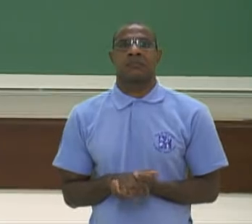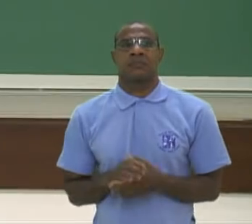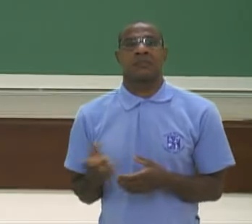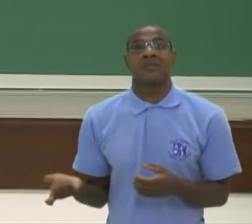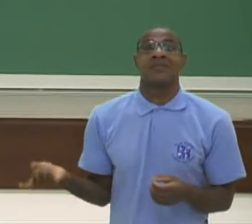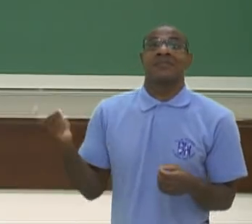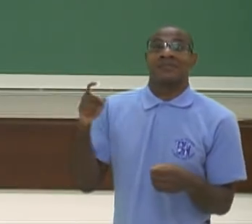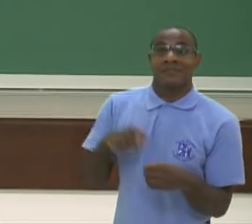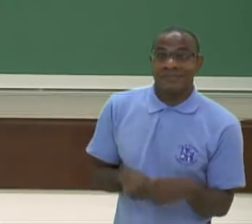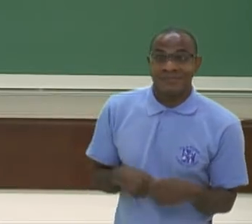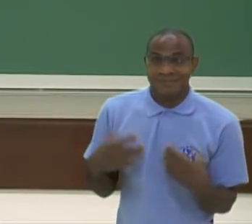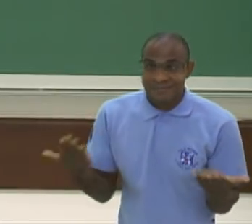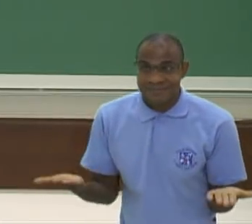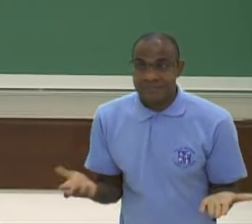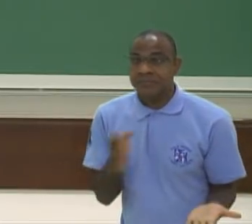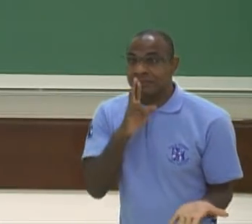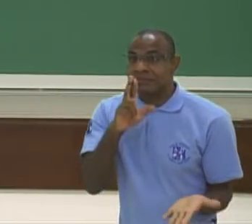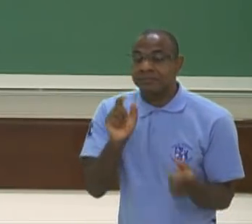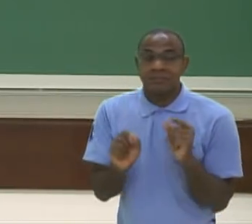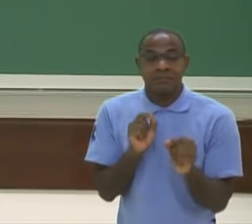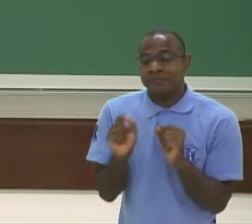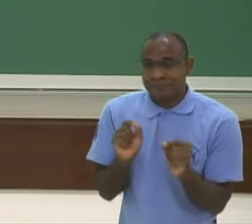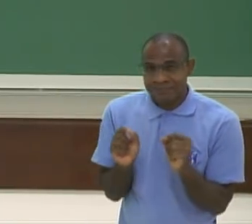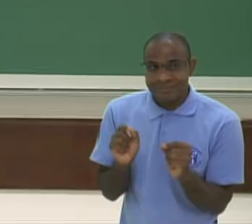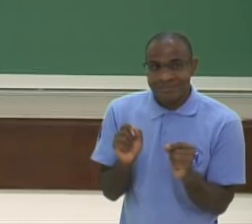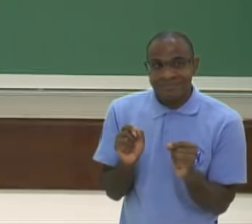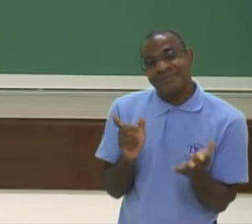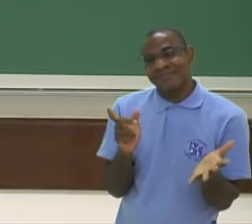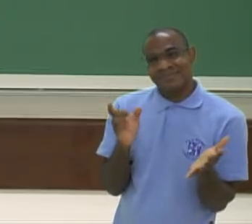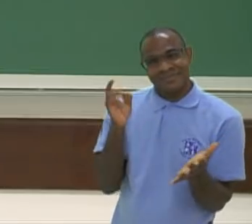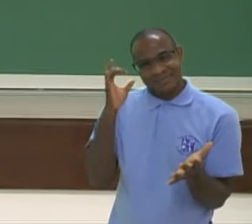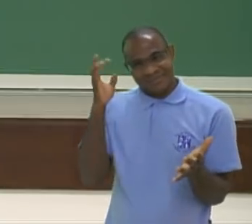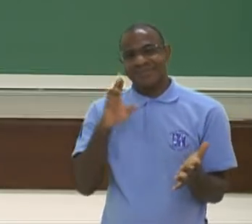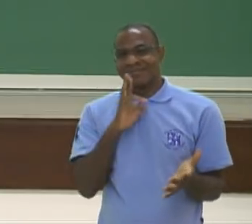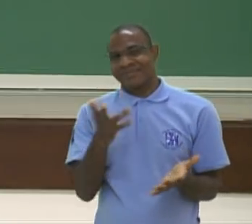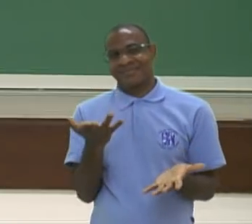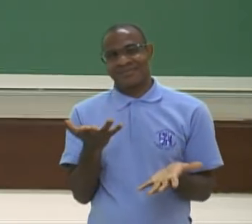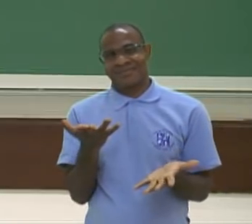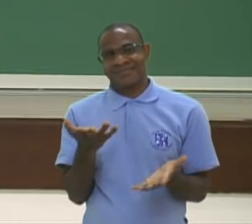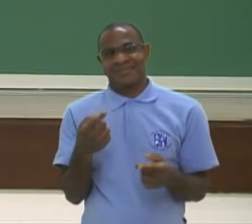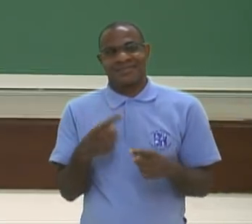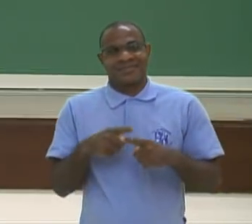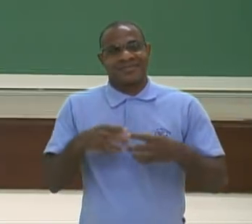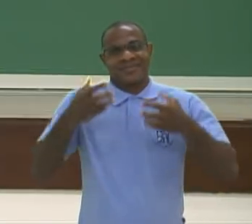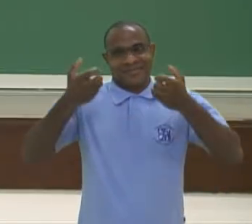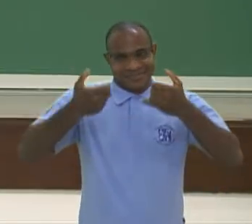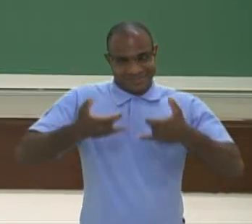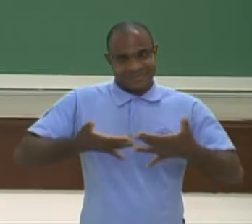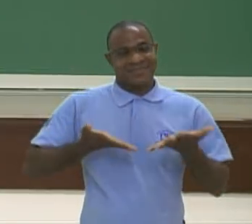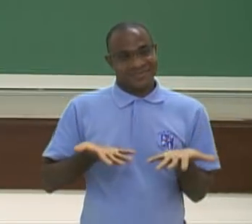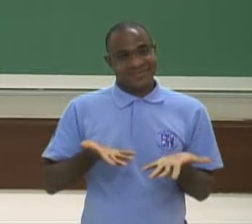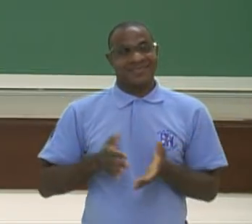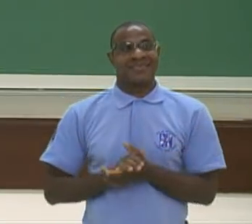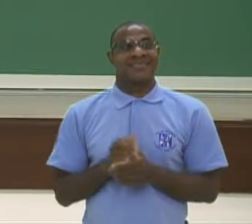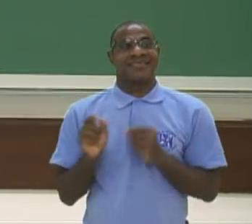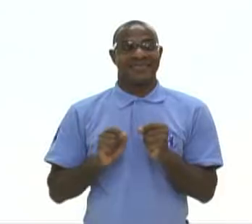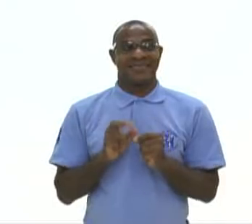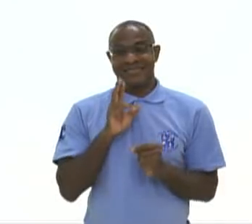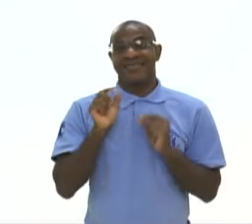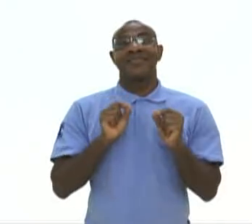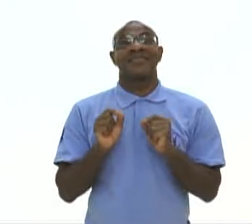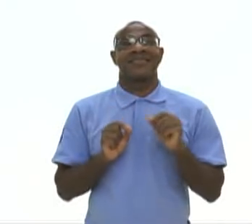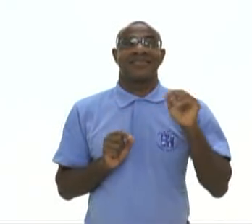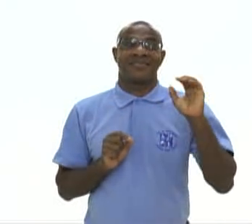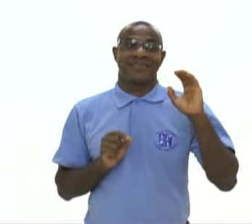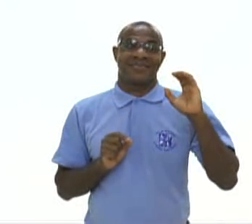Estamos de volta e a resposta desse exercício estava na ponta da língua porque já faz 2 aulas que a gente está falando sobre isso. Então a resposta